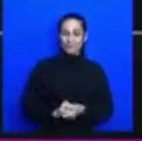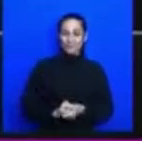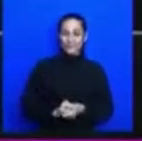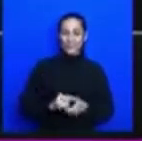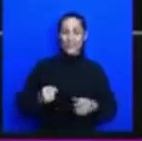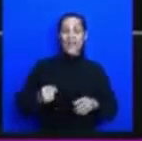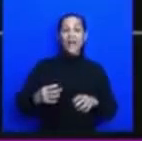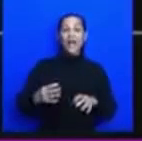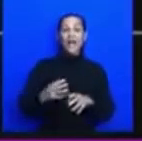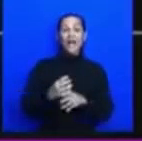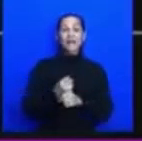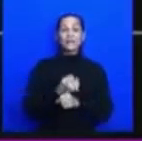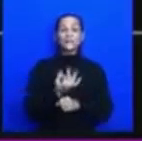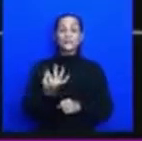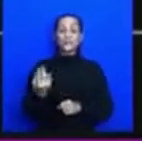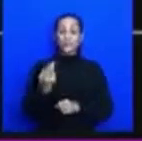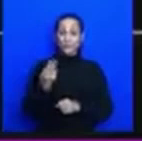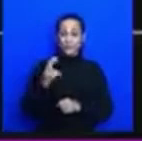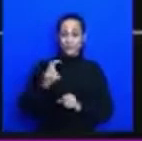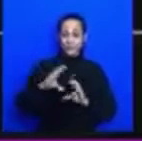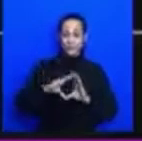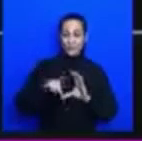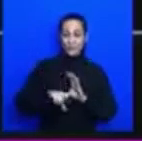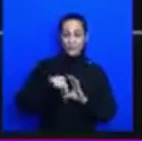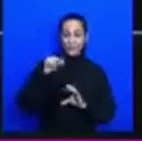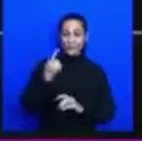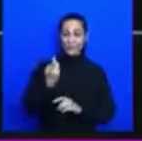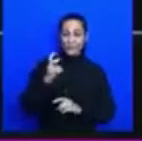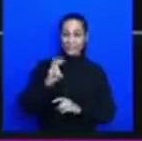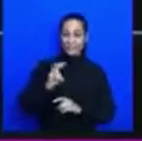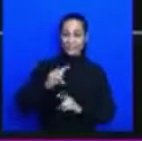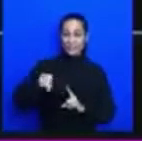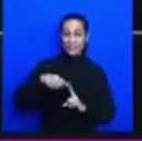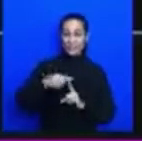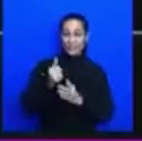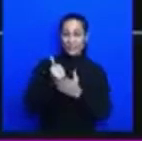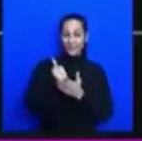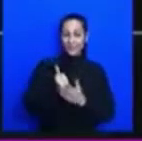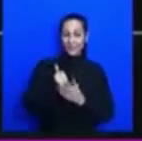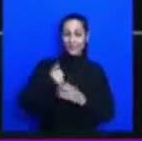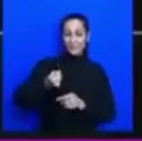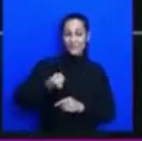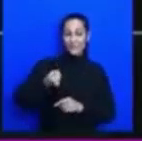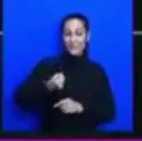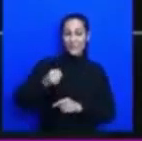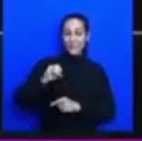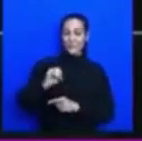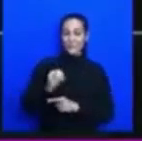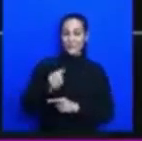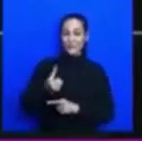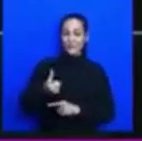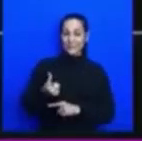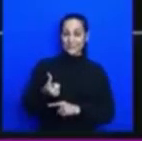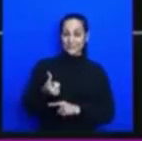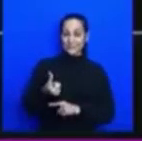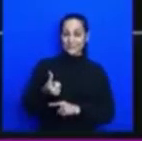É um universo de 25 números, onde sortearemos 15. Mais um chegando e